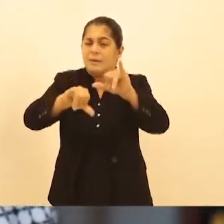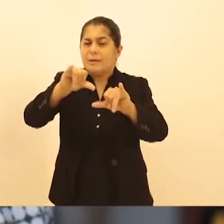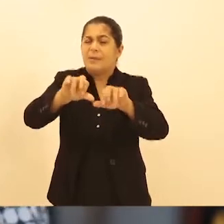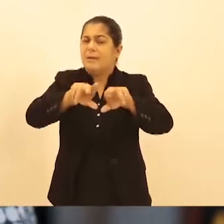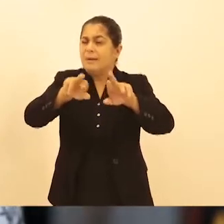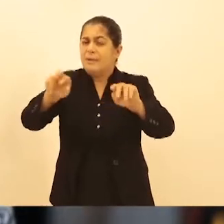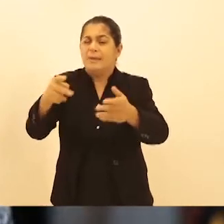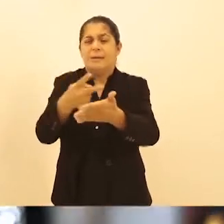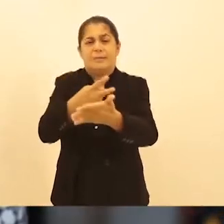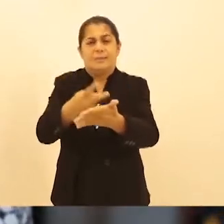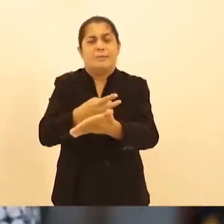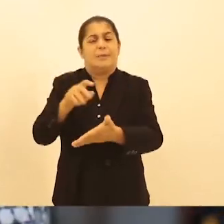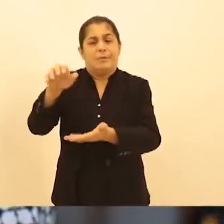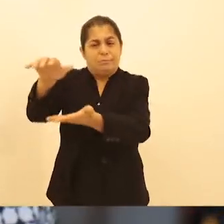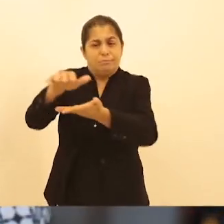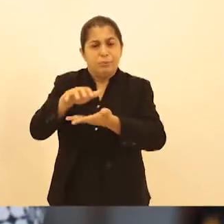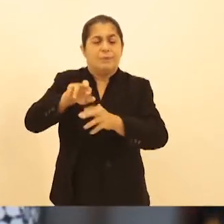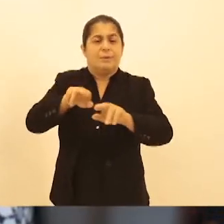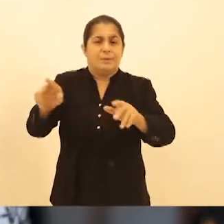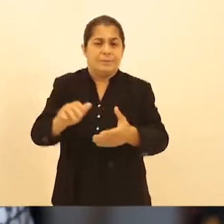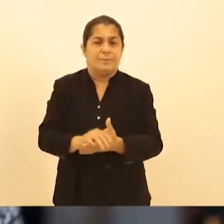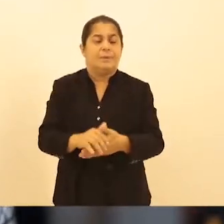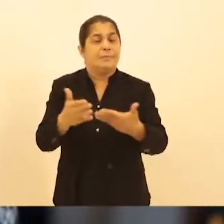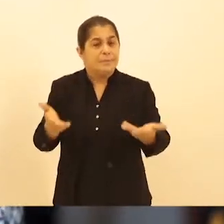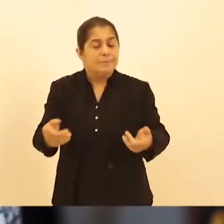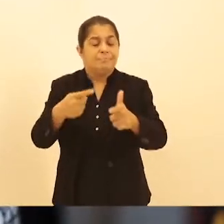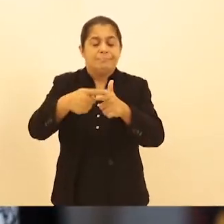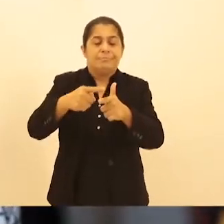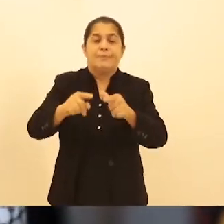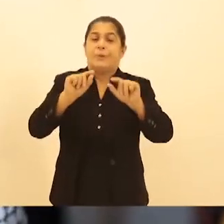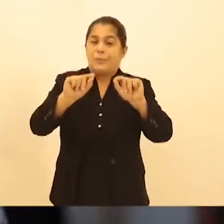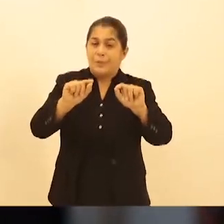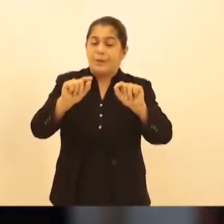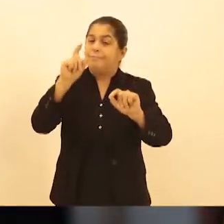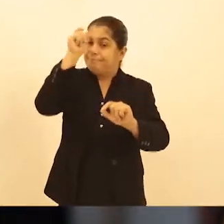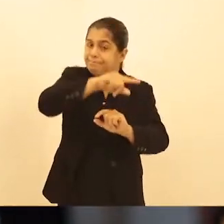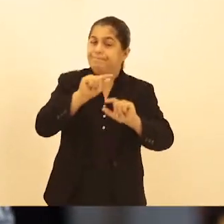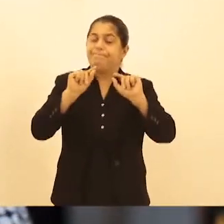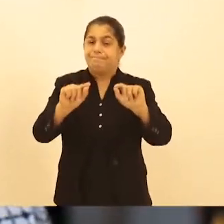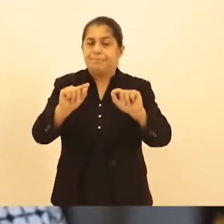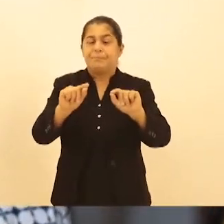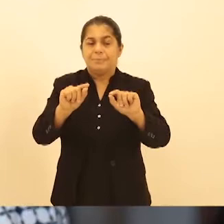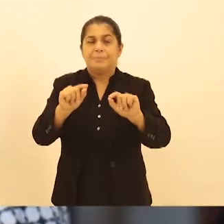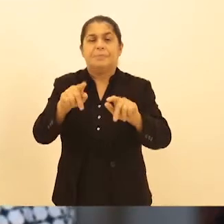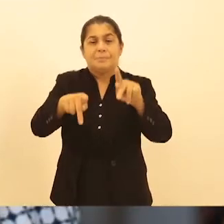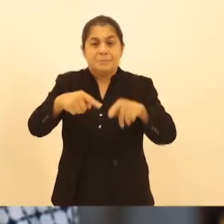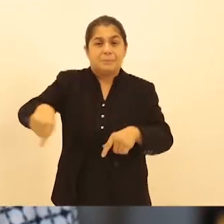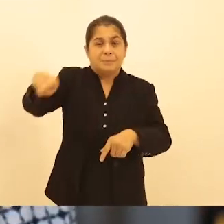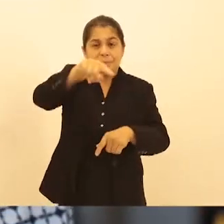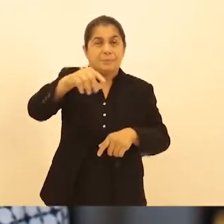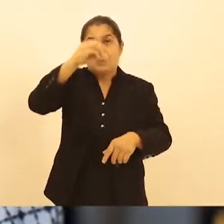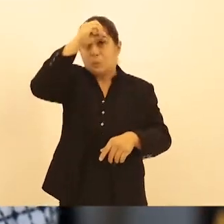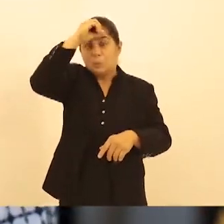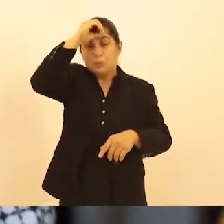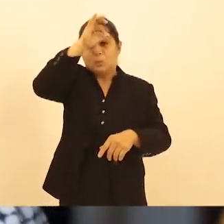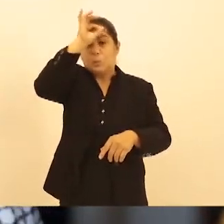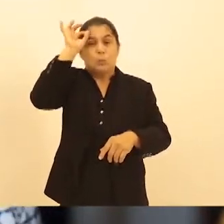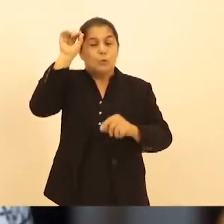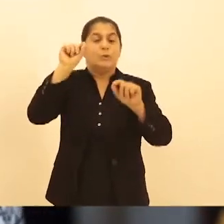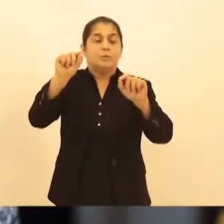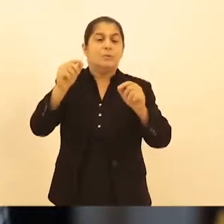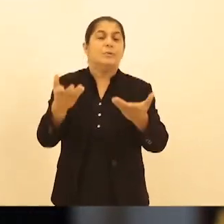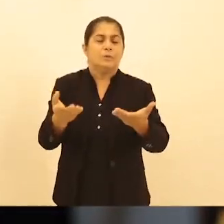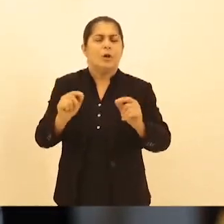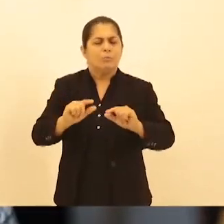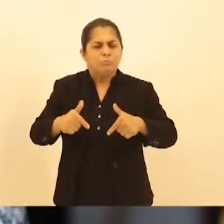que foram feitas em recall então é diante desse problema grave que infelizmente a população não tem idéia não é que nós